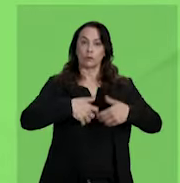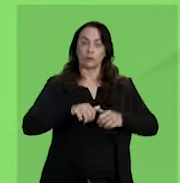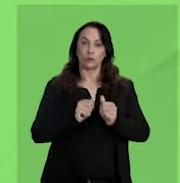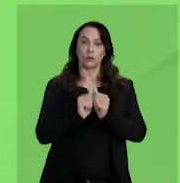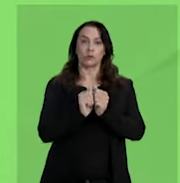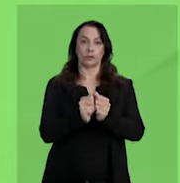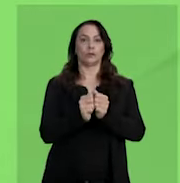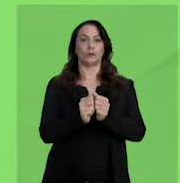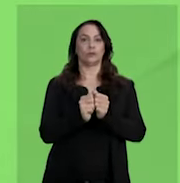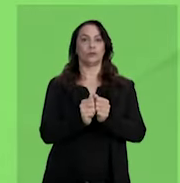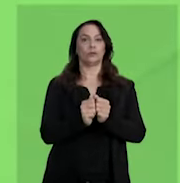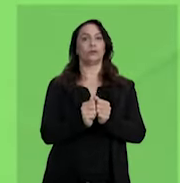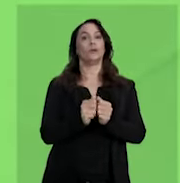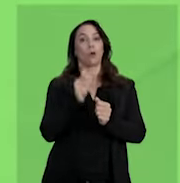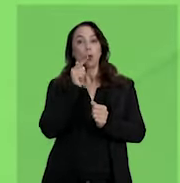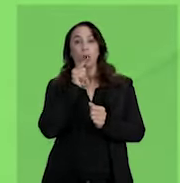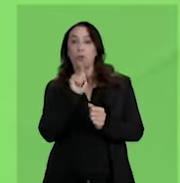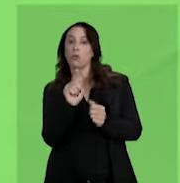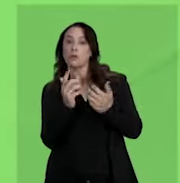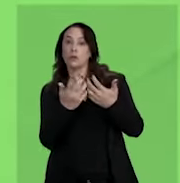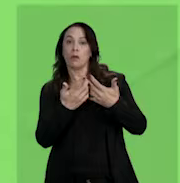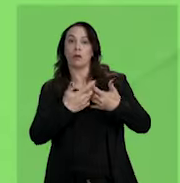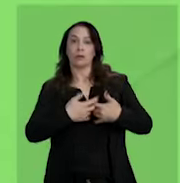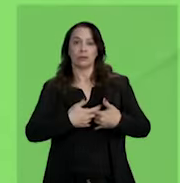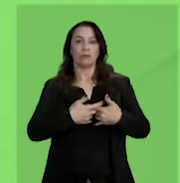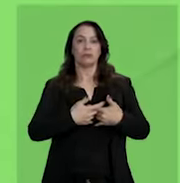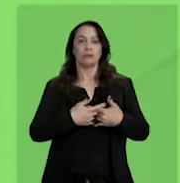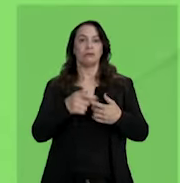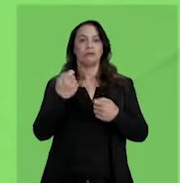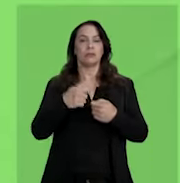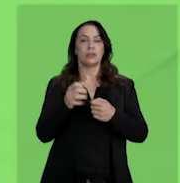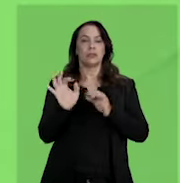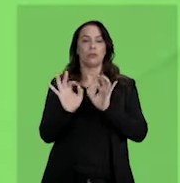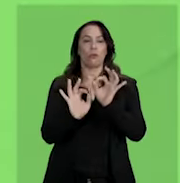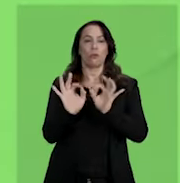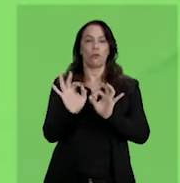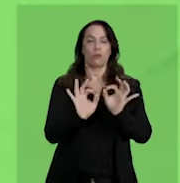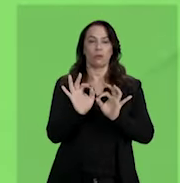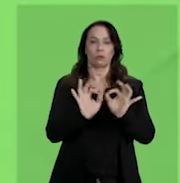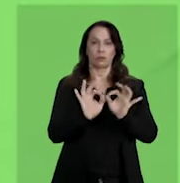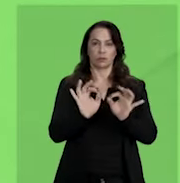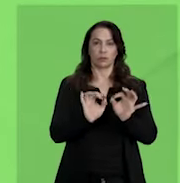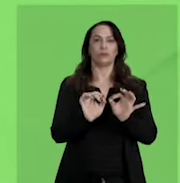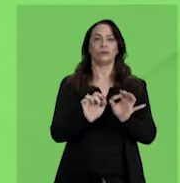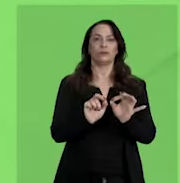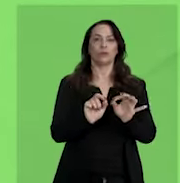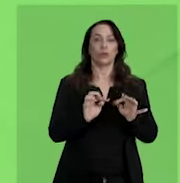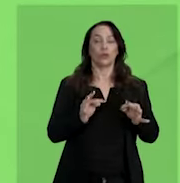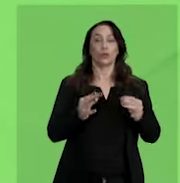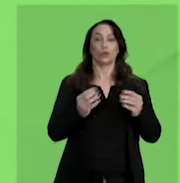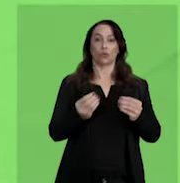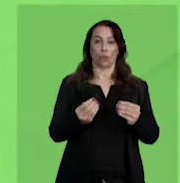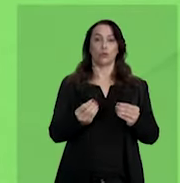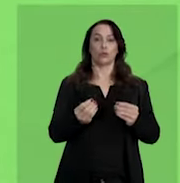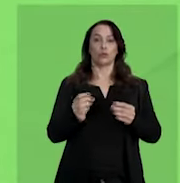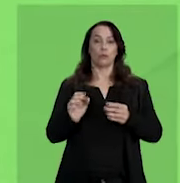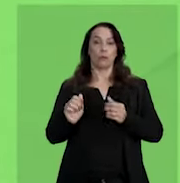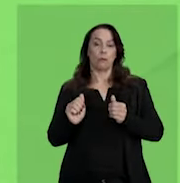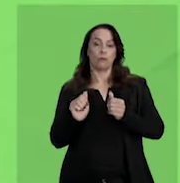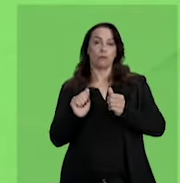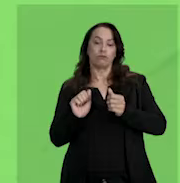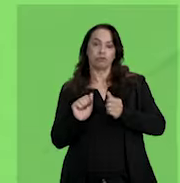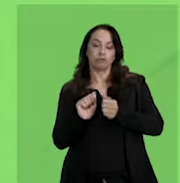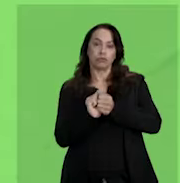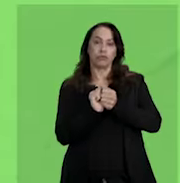que ele funcione, nós temos que ter uma organização, uma integração entre eles, tá? E nós vamos